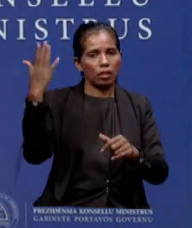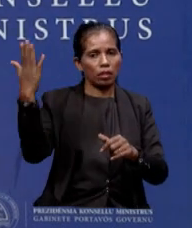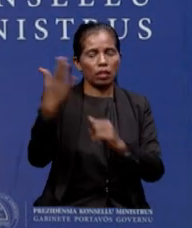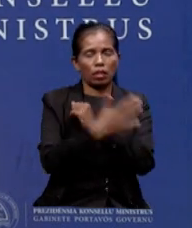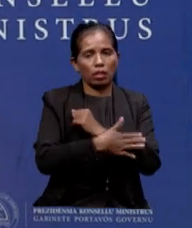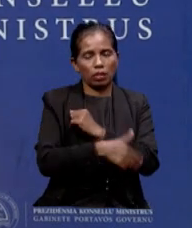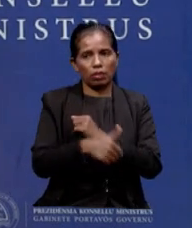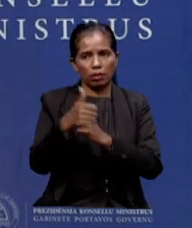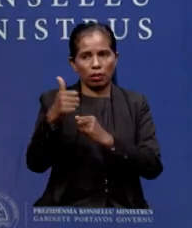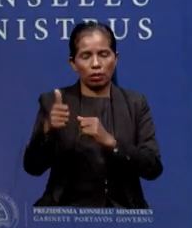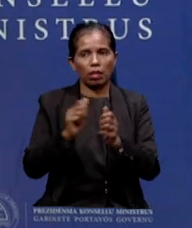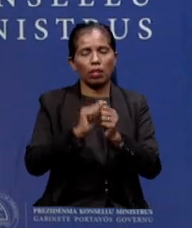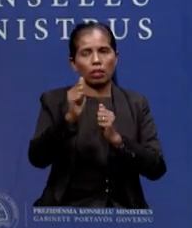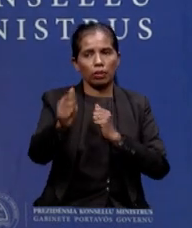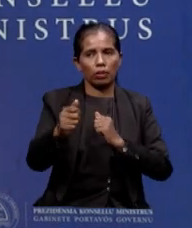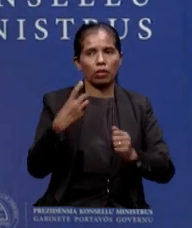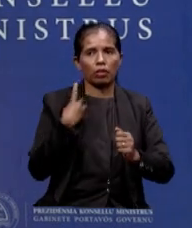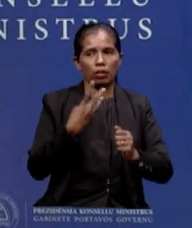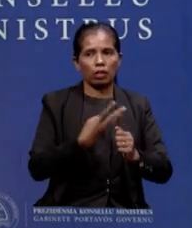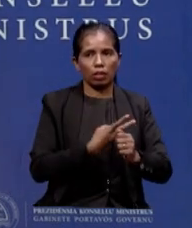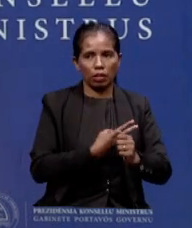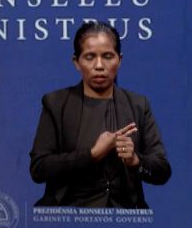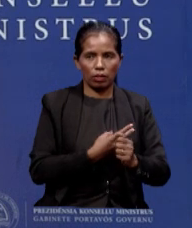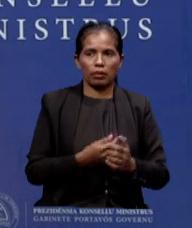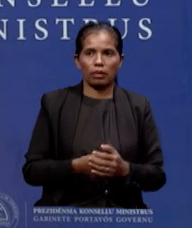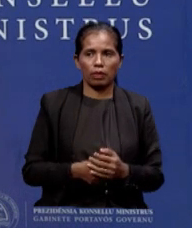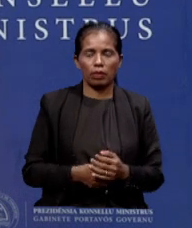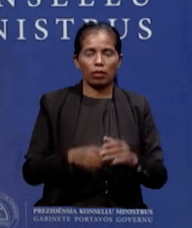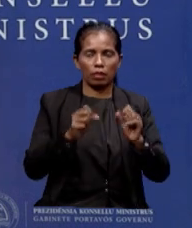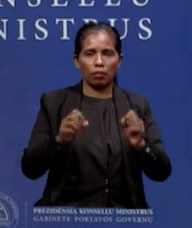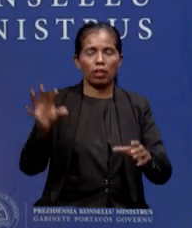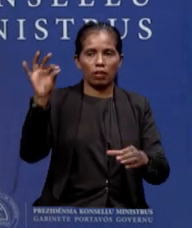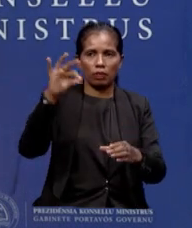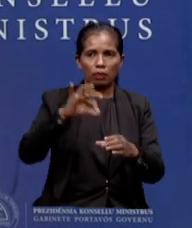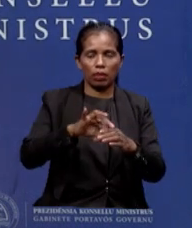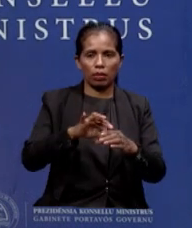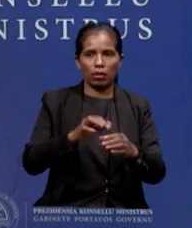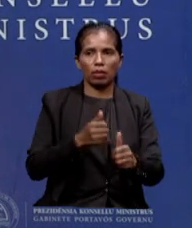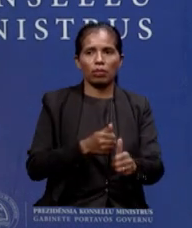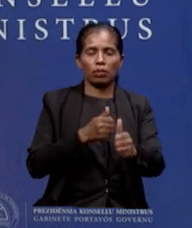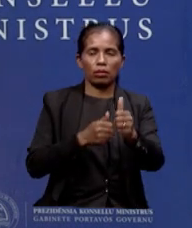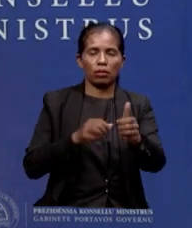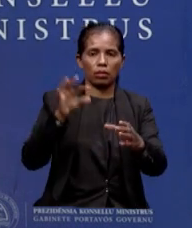maca ela do Rússia tem nenhuma missão diplomática, será bela vota de Rússia postal.